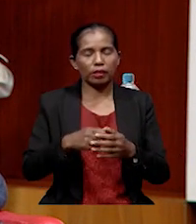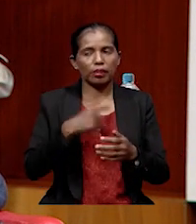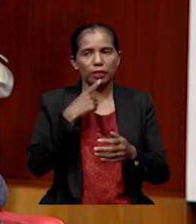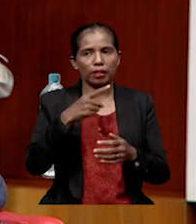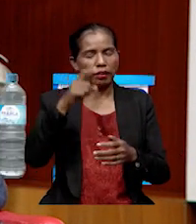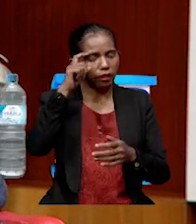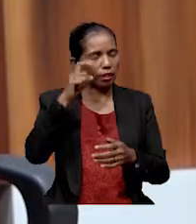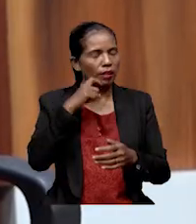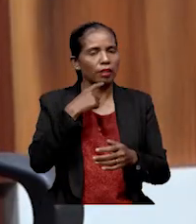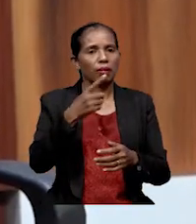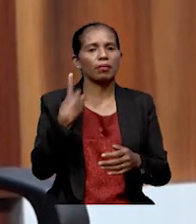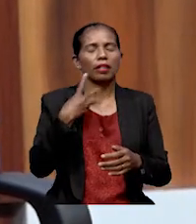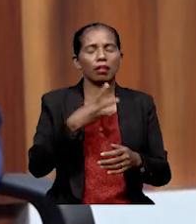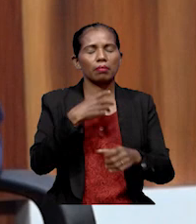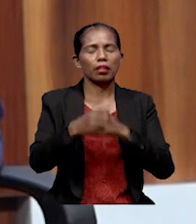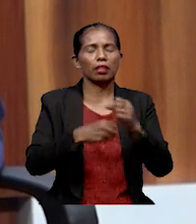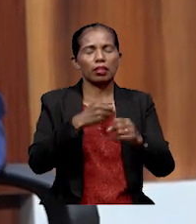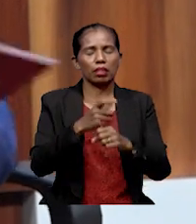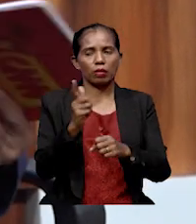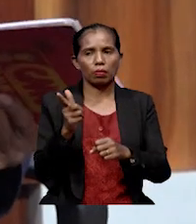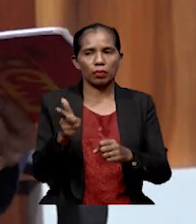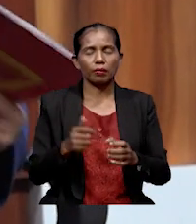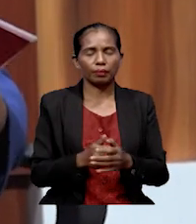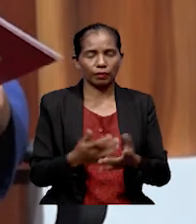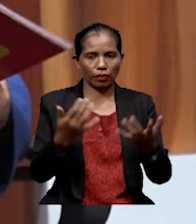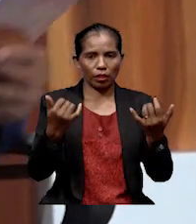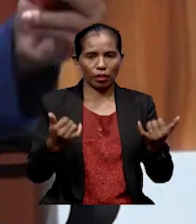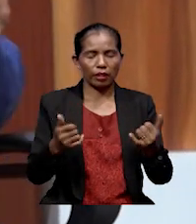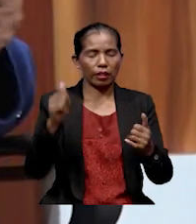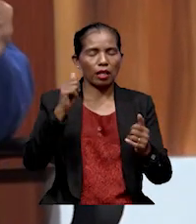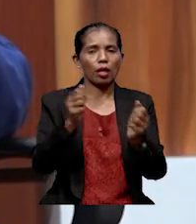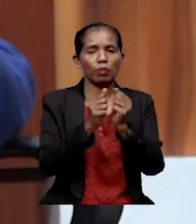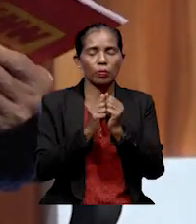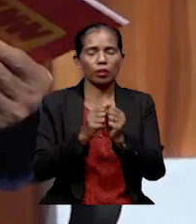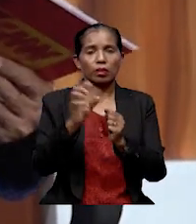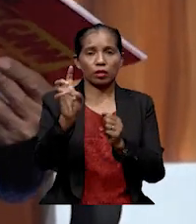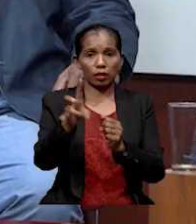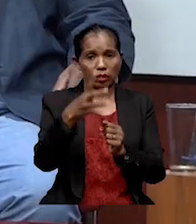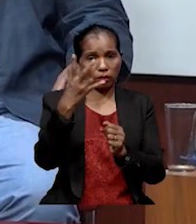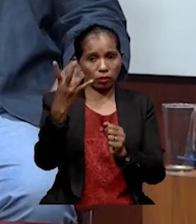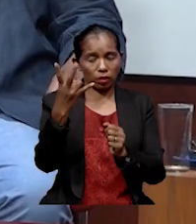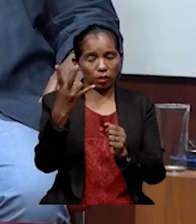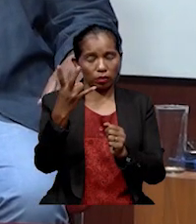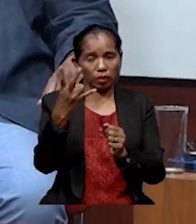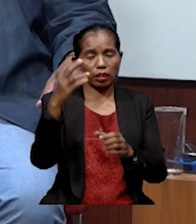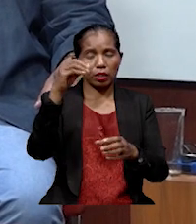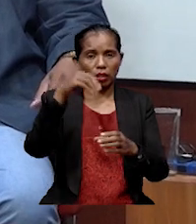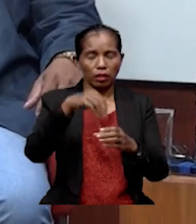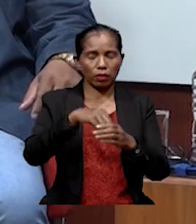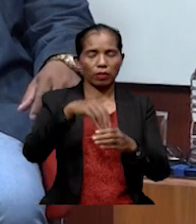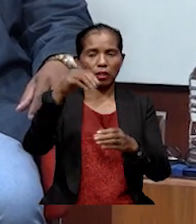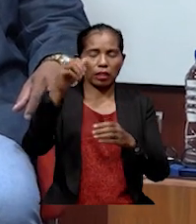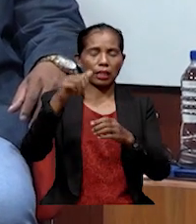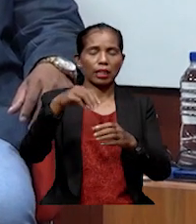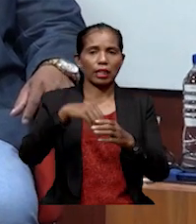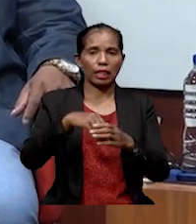mim tina ronuliba. Dedau kne candidatura para presidente da República mutuk sanulu resen hitu inclui candidato